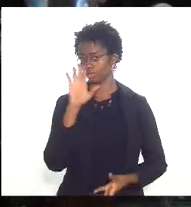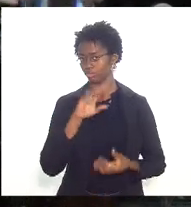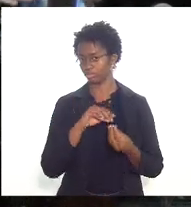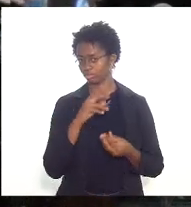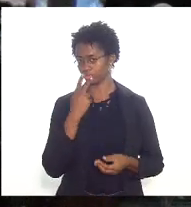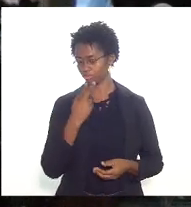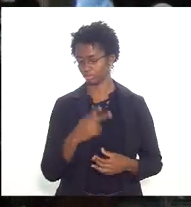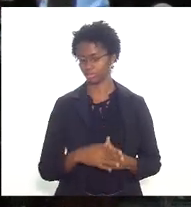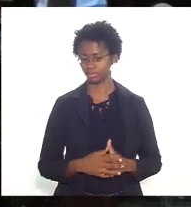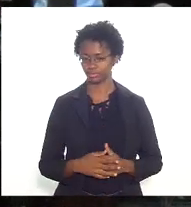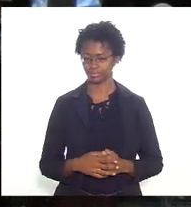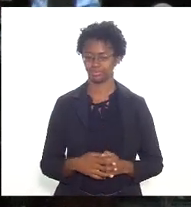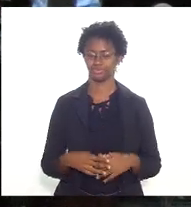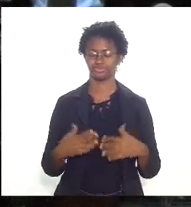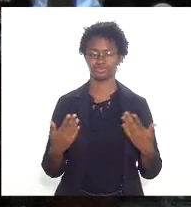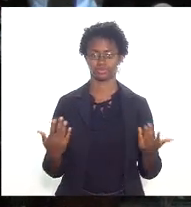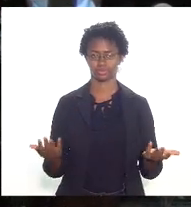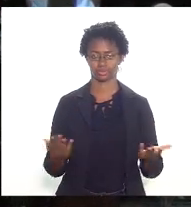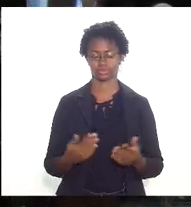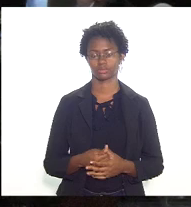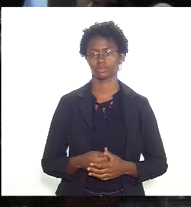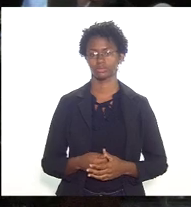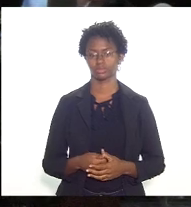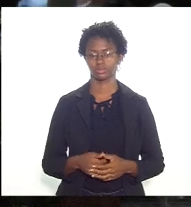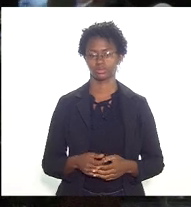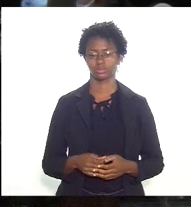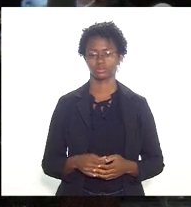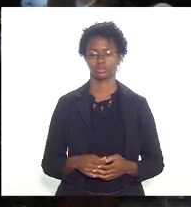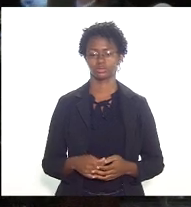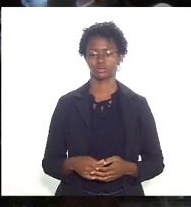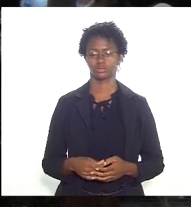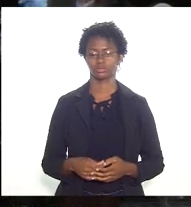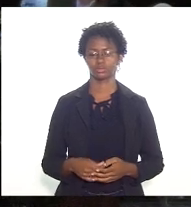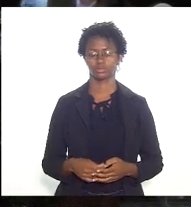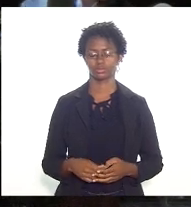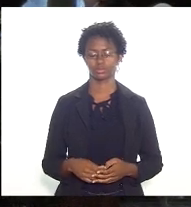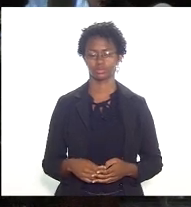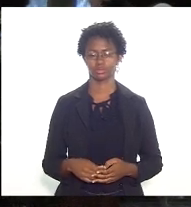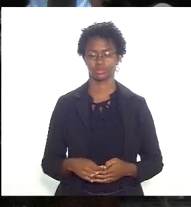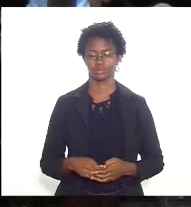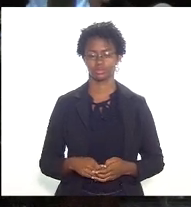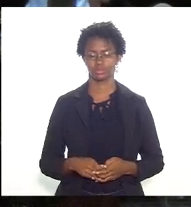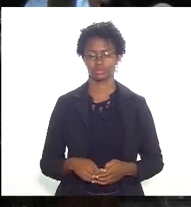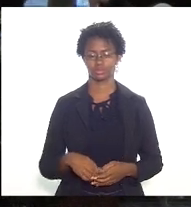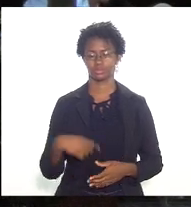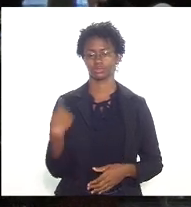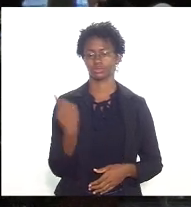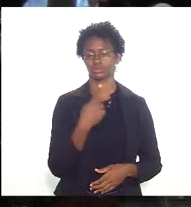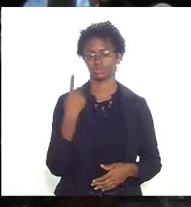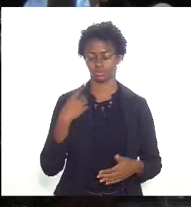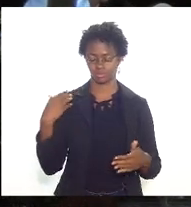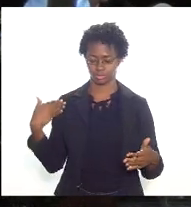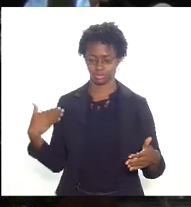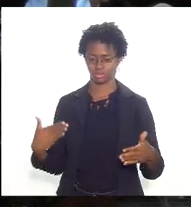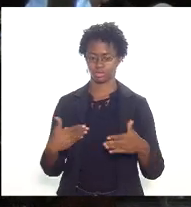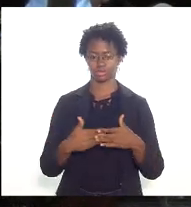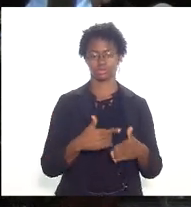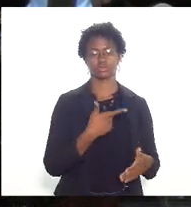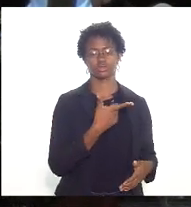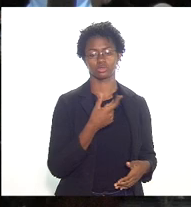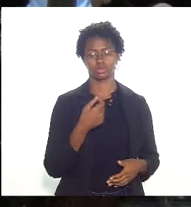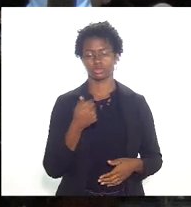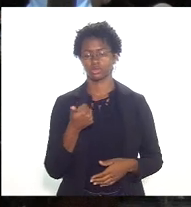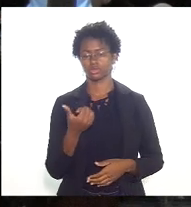então bem nós que acompanhamos 2016 17 e